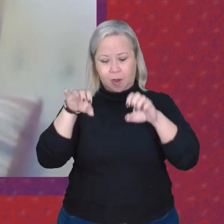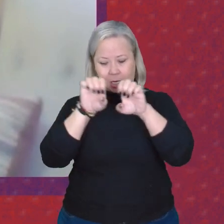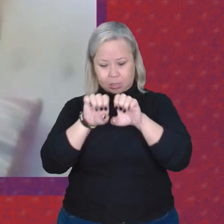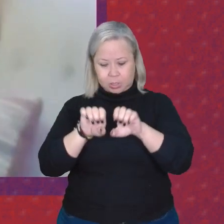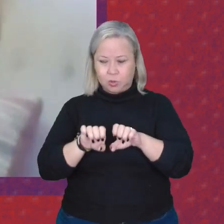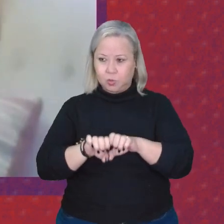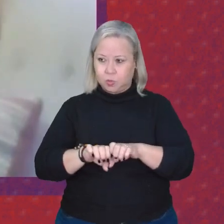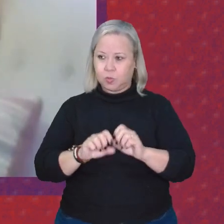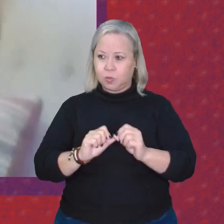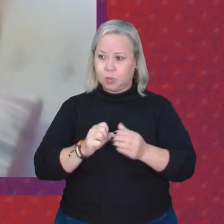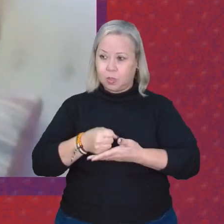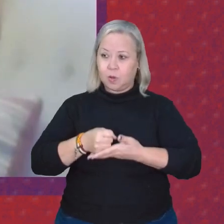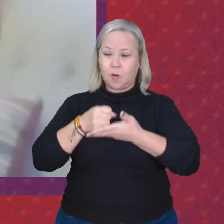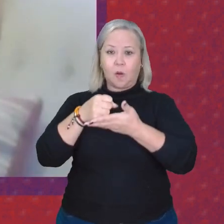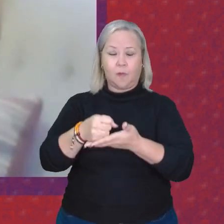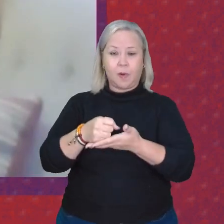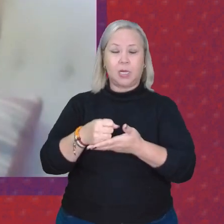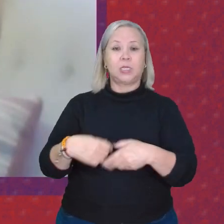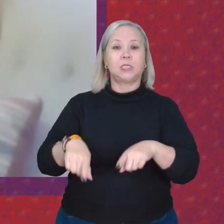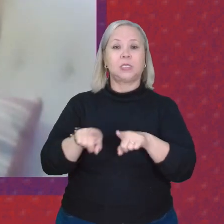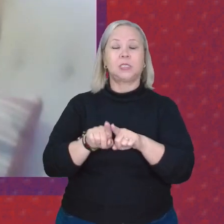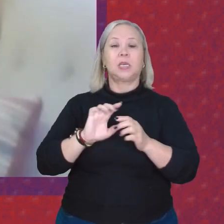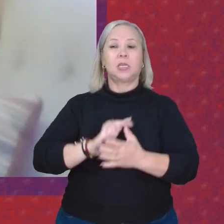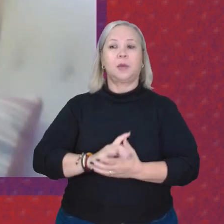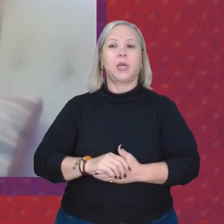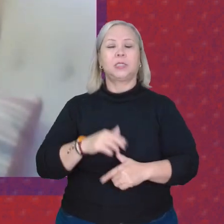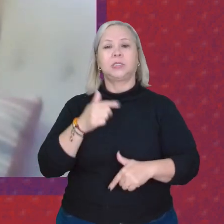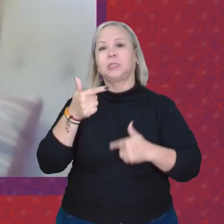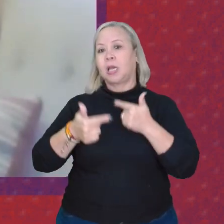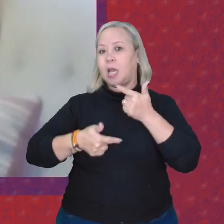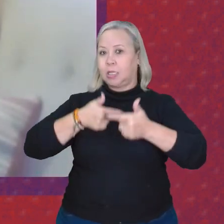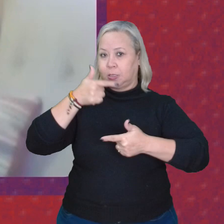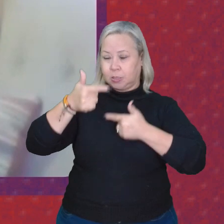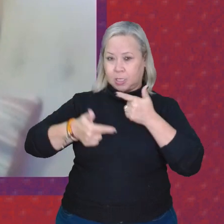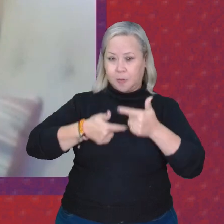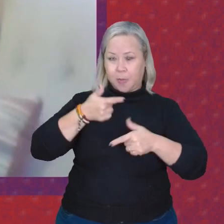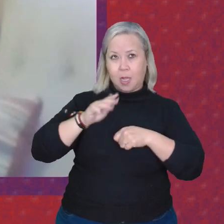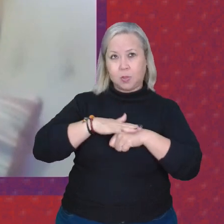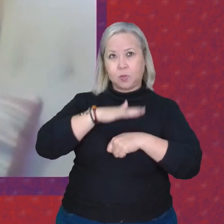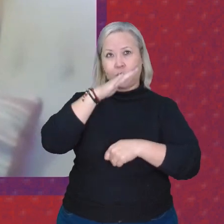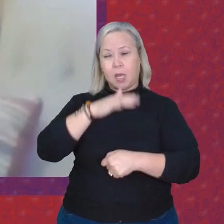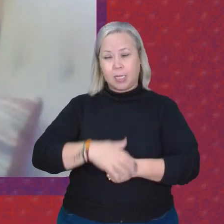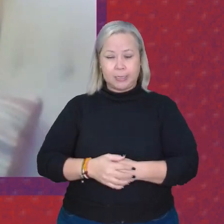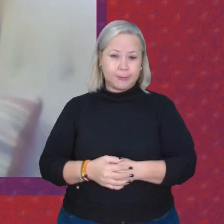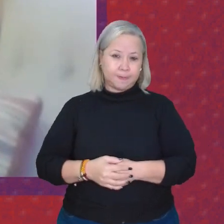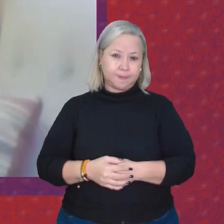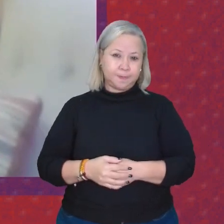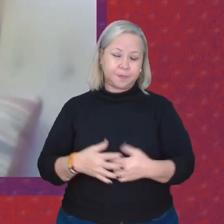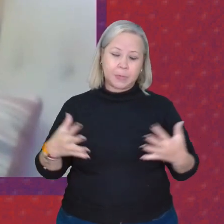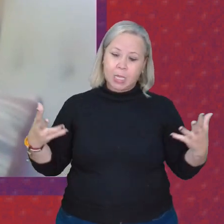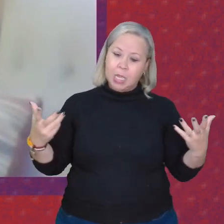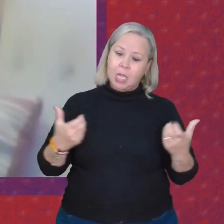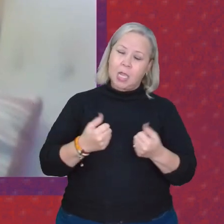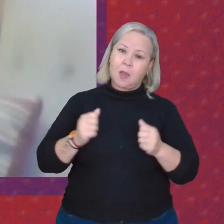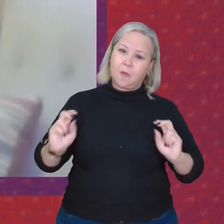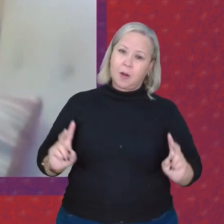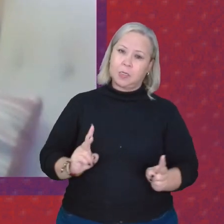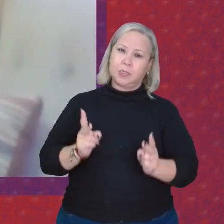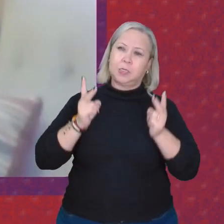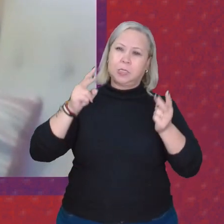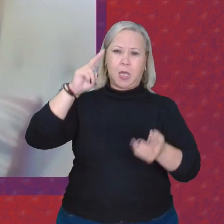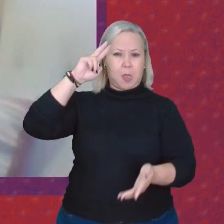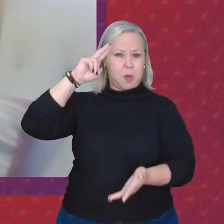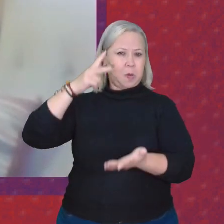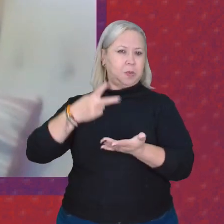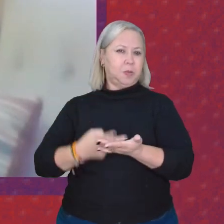estruturando, oferecendo, inclusive, trabalhos mais valorizados, mais reconhecidos,